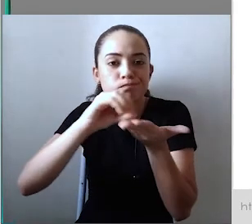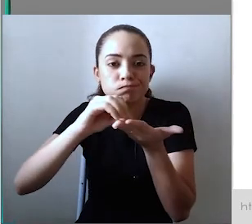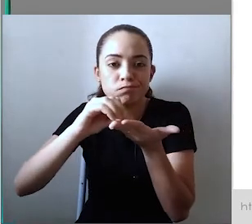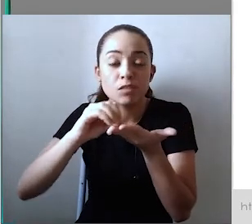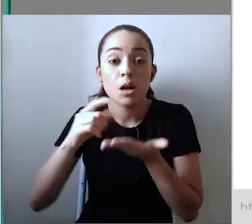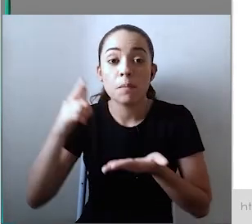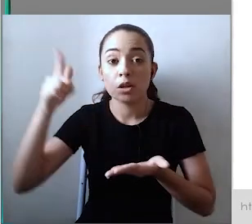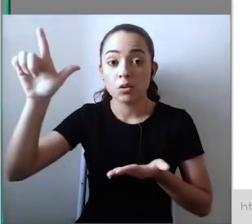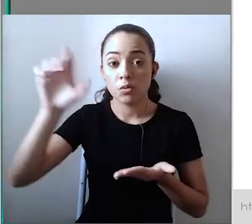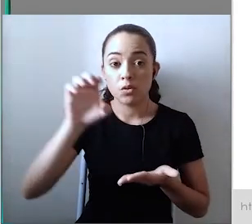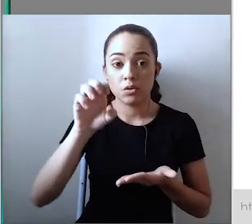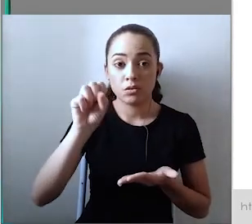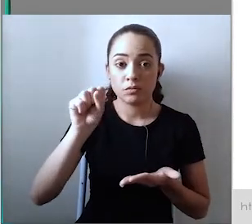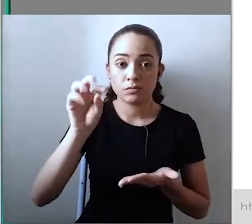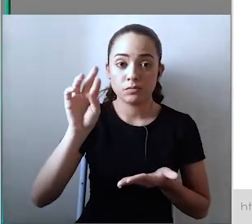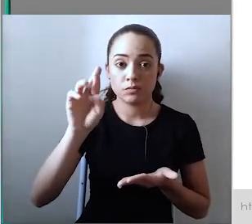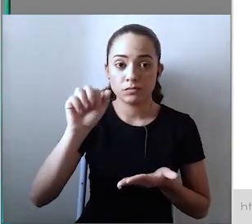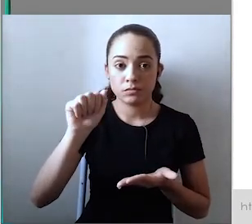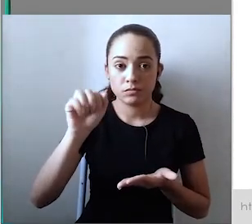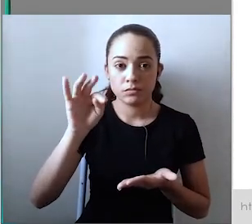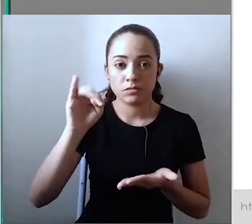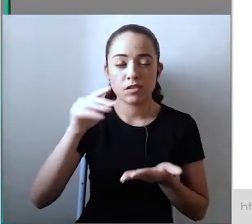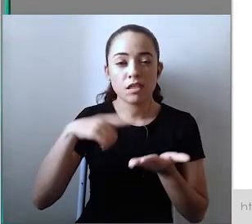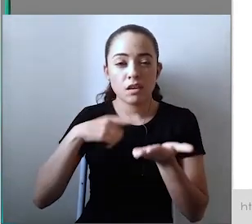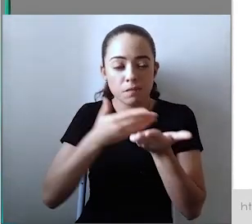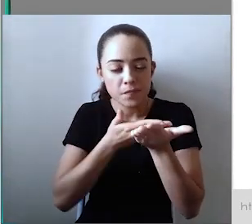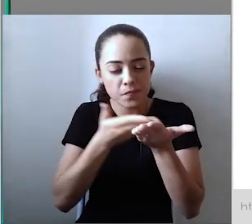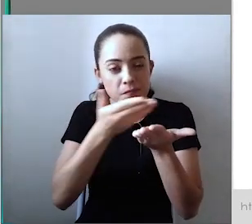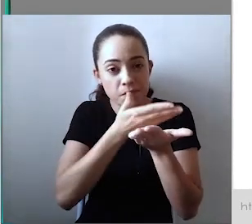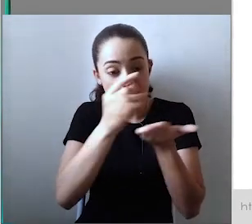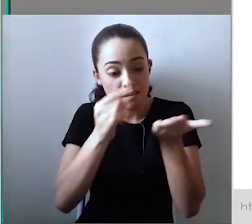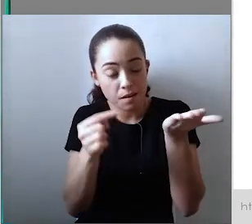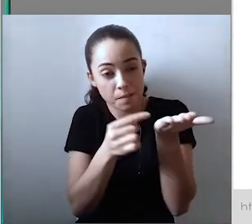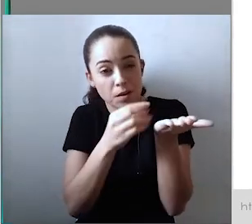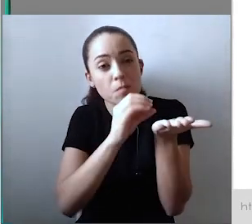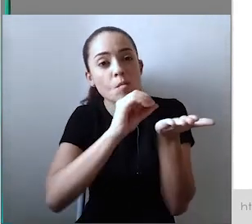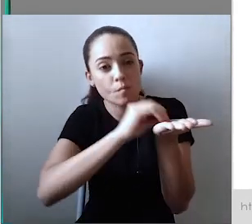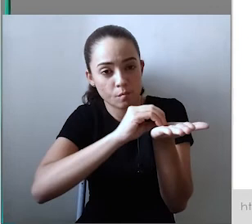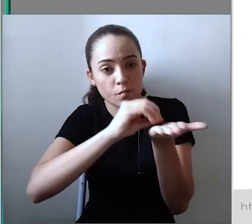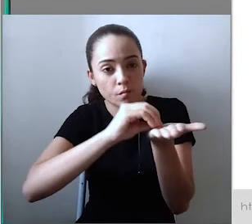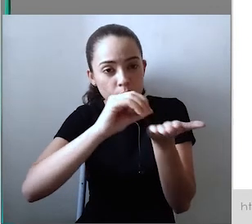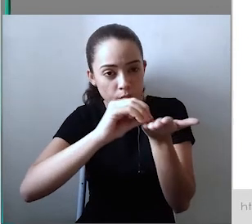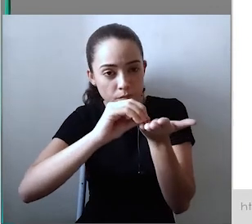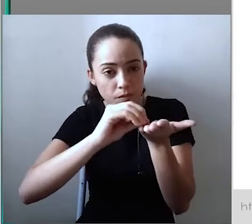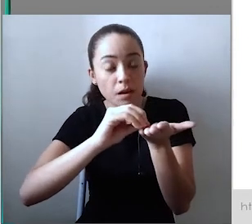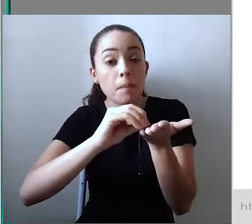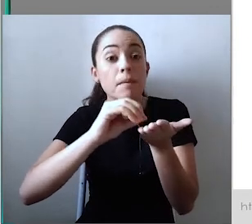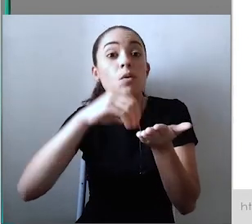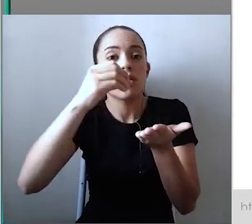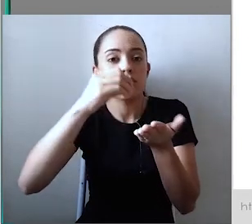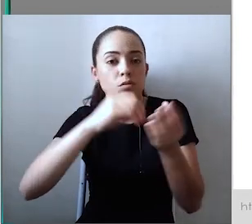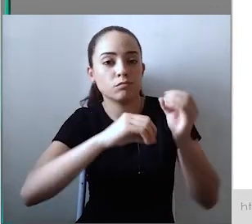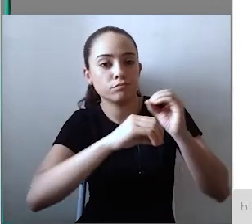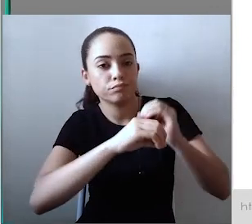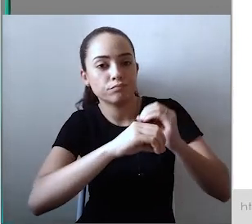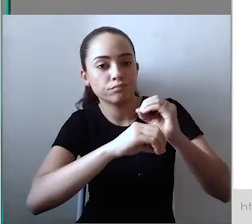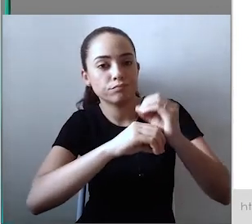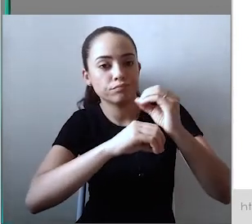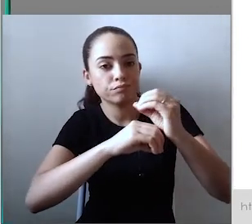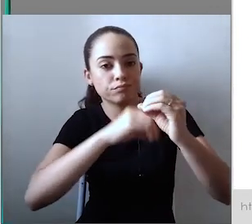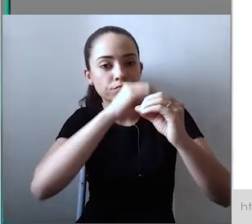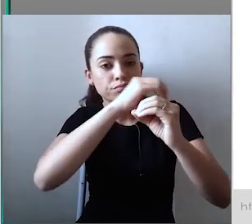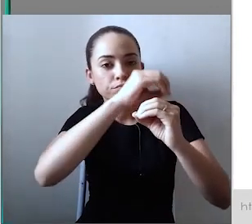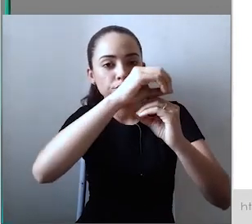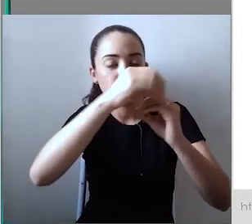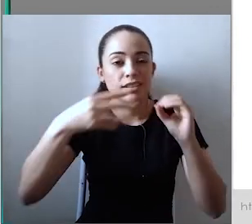epitélio estratificado, apenas as células da camada mais baixa estão apoiadas sob a membrana basal, ao passo